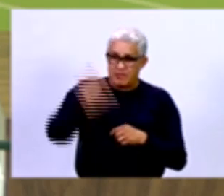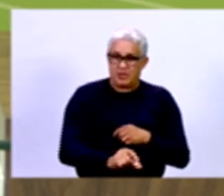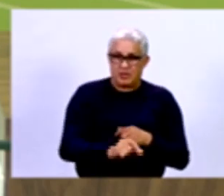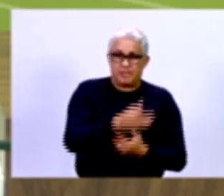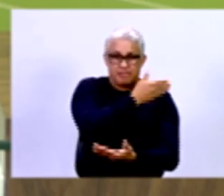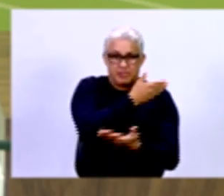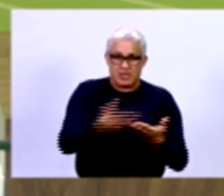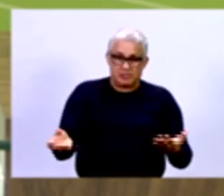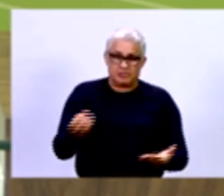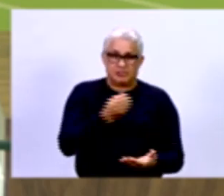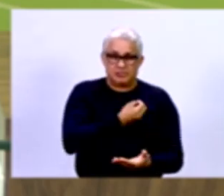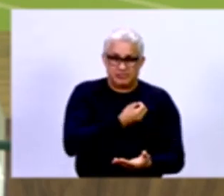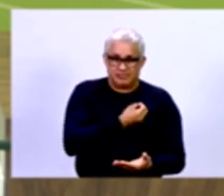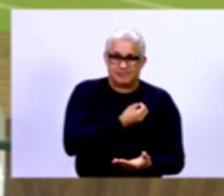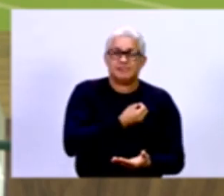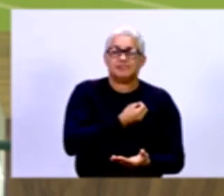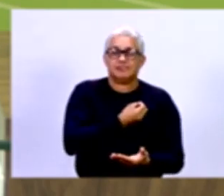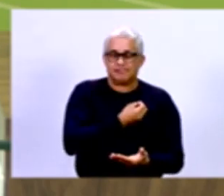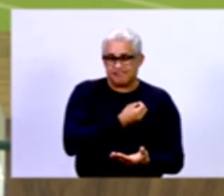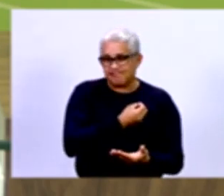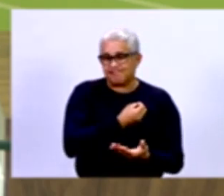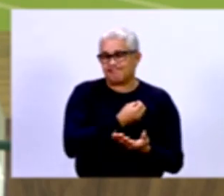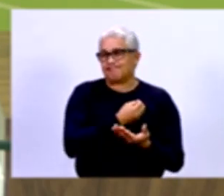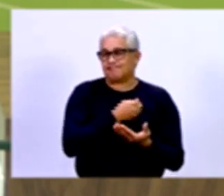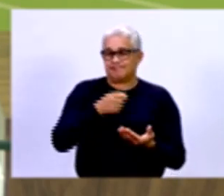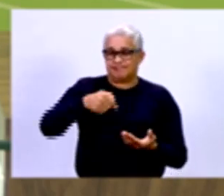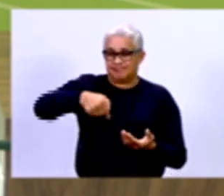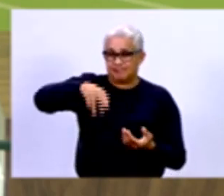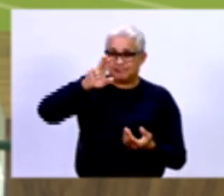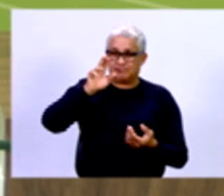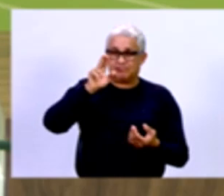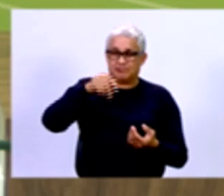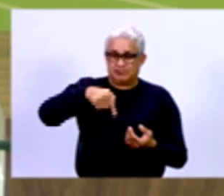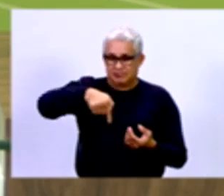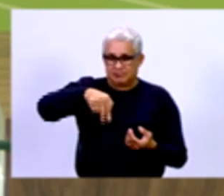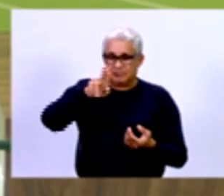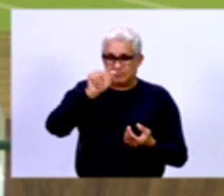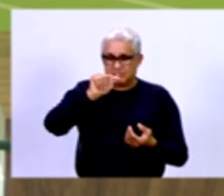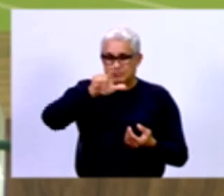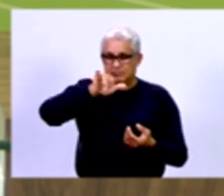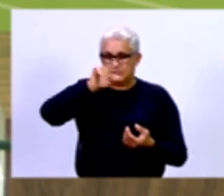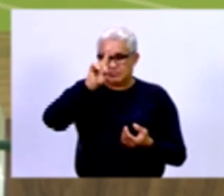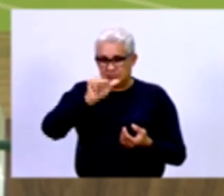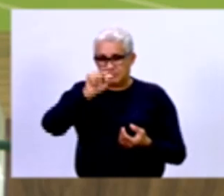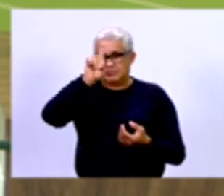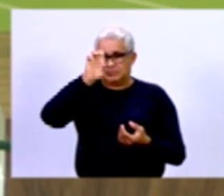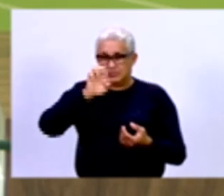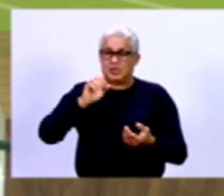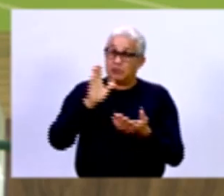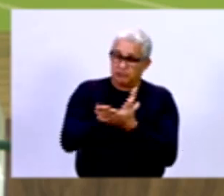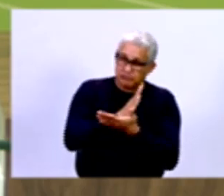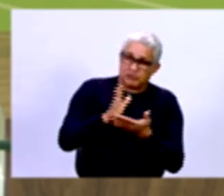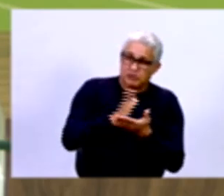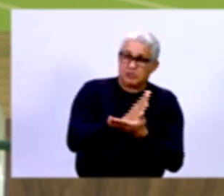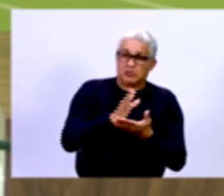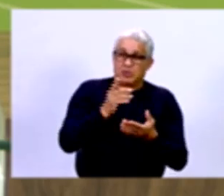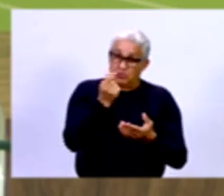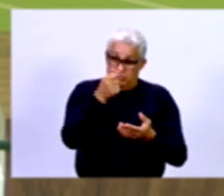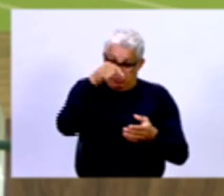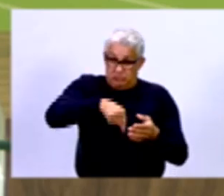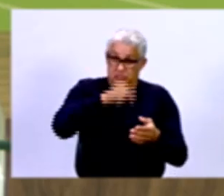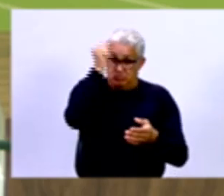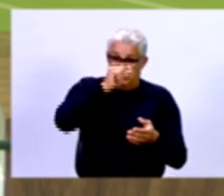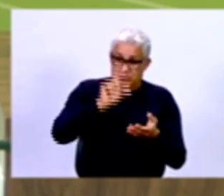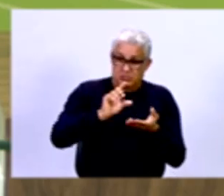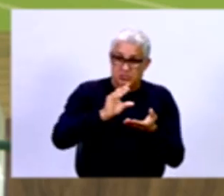essa nota de investimento, perdeu esse selinho de qualidade e com isso alguns fundos de investimentos tiveram que retirar os seus investimentos aqui